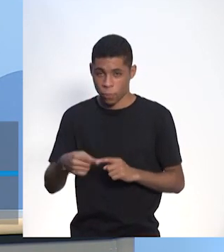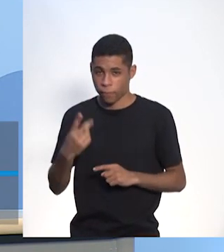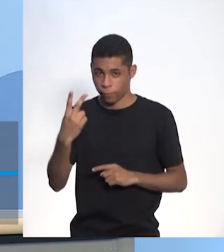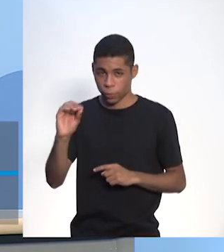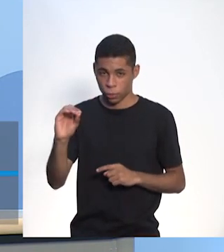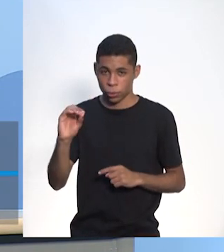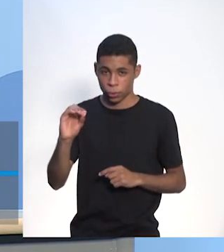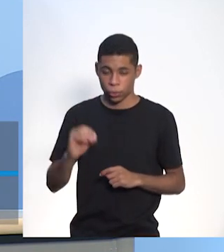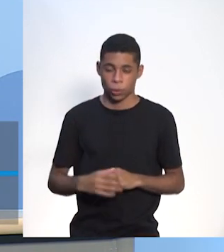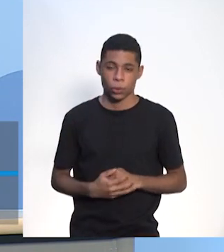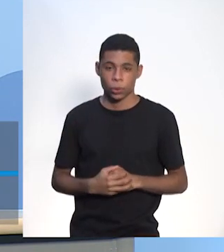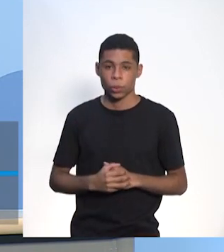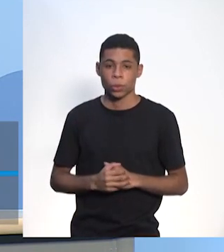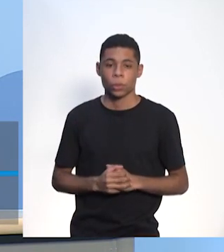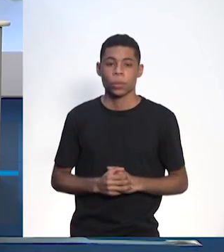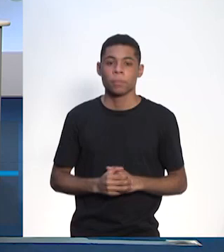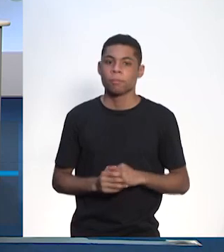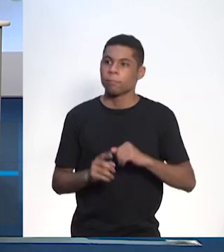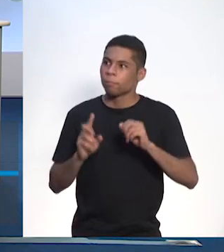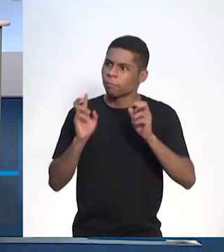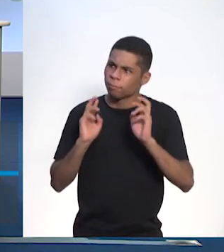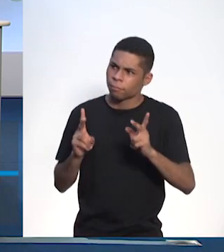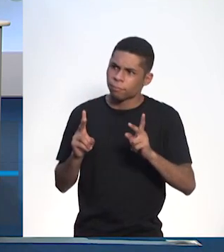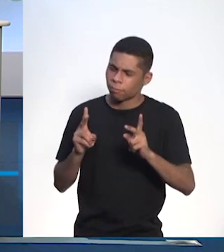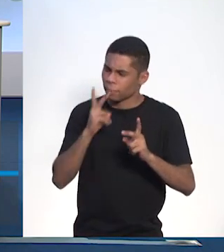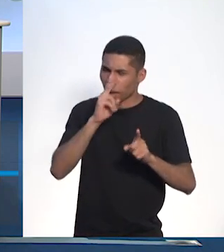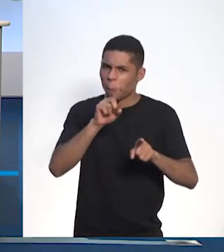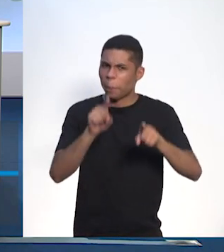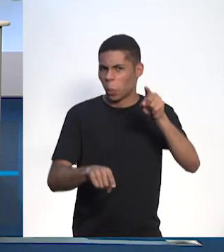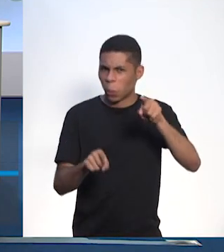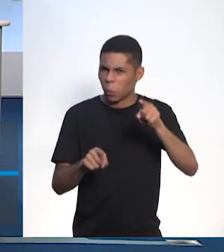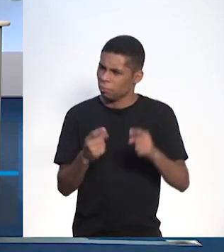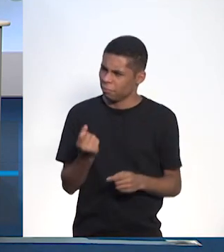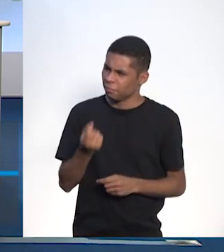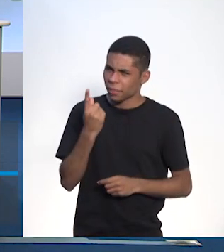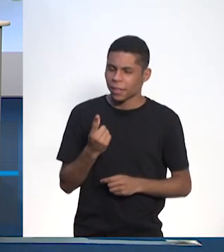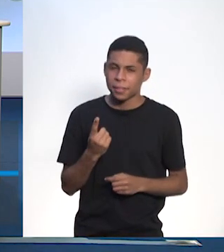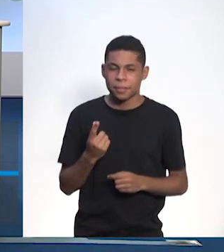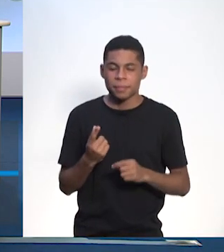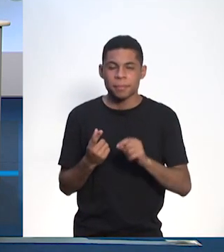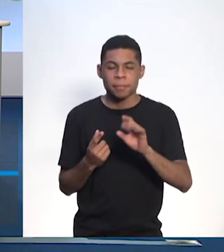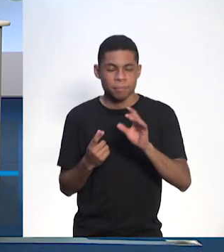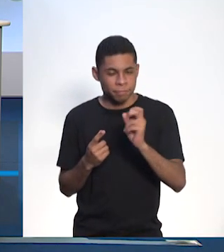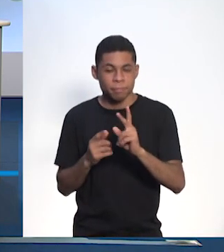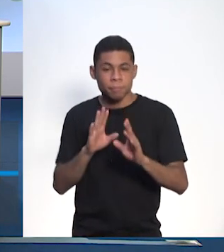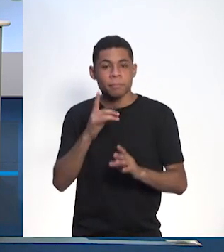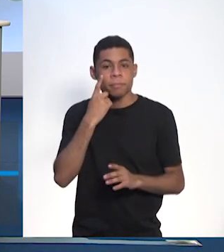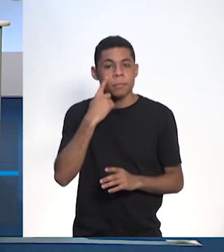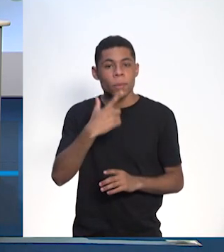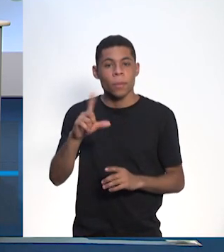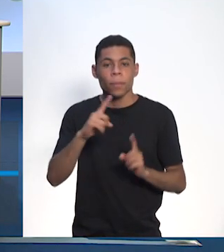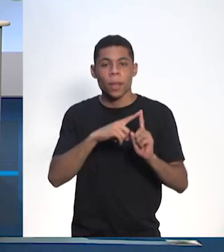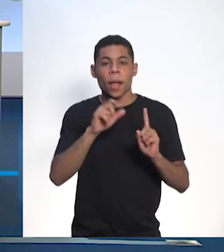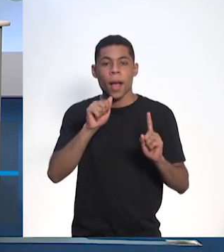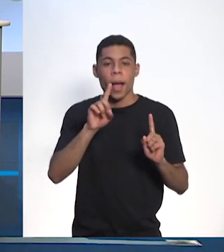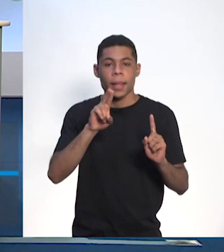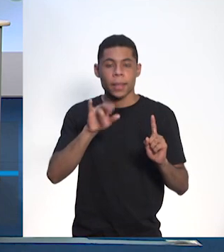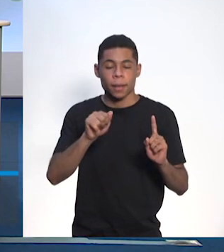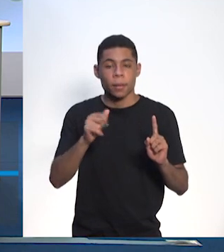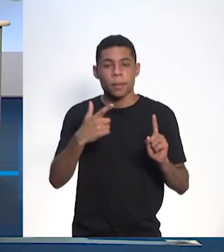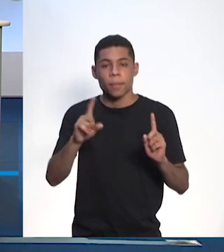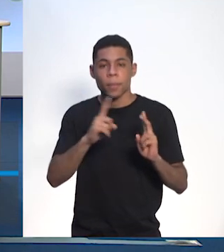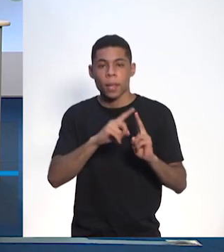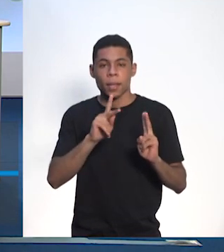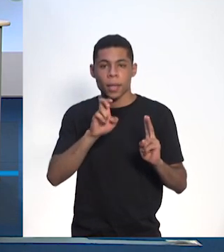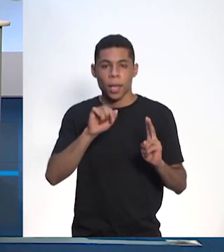565,20. Nossa, que diferente isso aí, né? É, então, bem diferente. 565? Adrian e Kate,